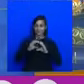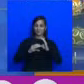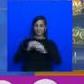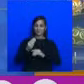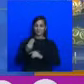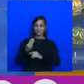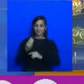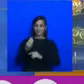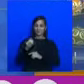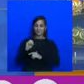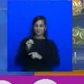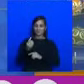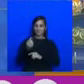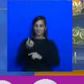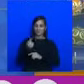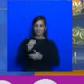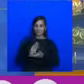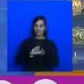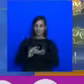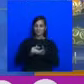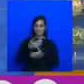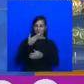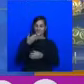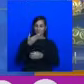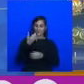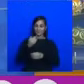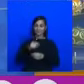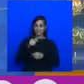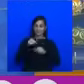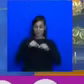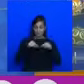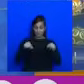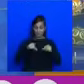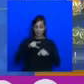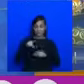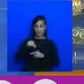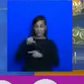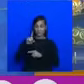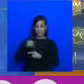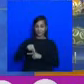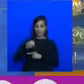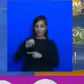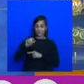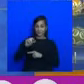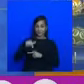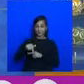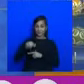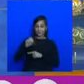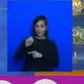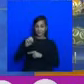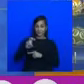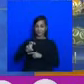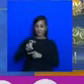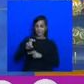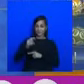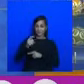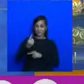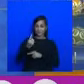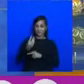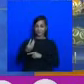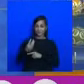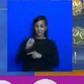concurso 3016 da Loto Fácil. As dezenas sorteadas foram 07,